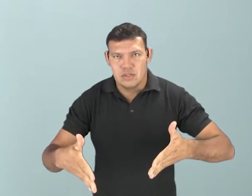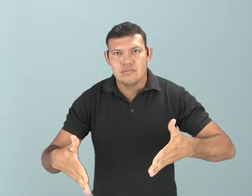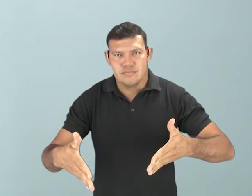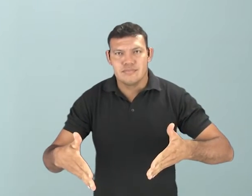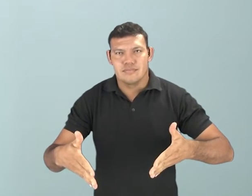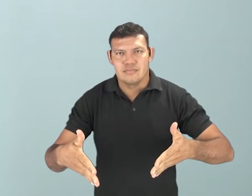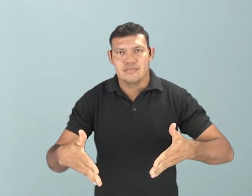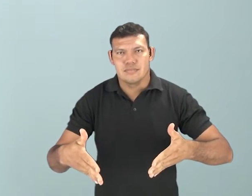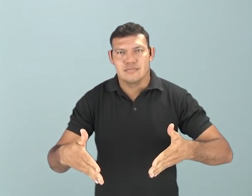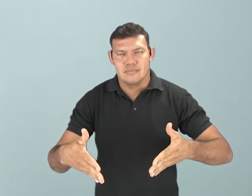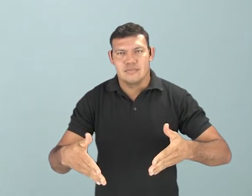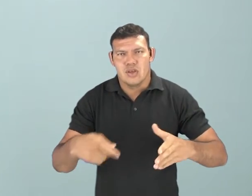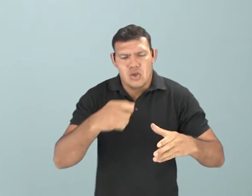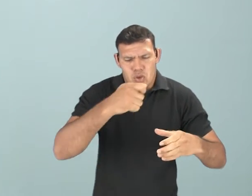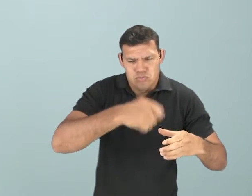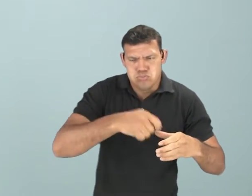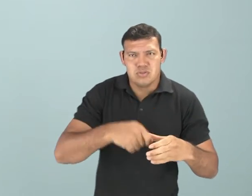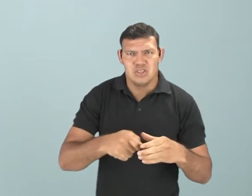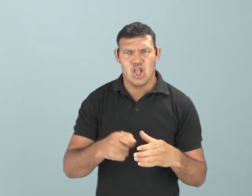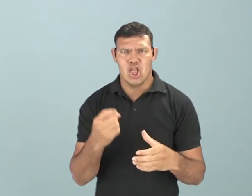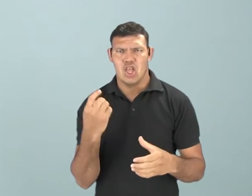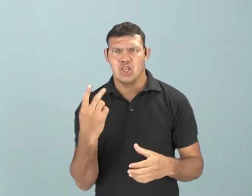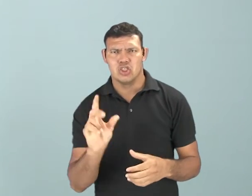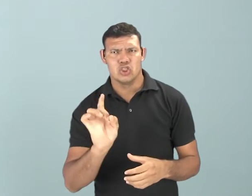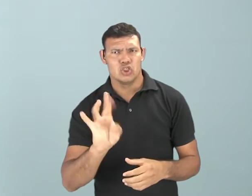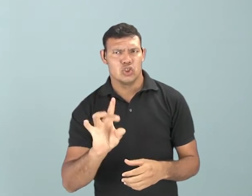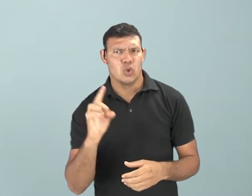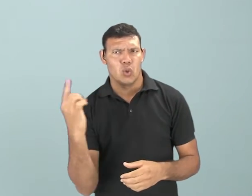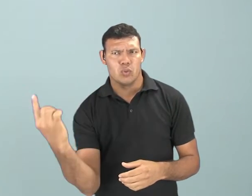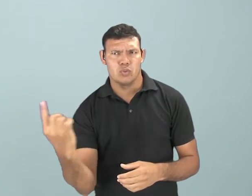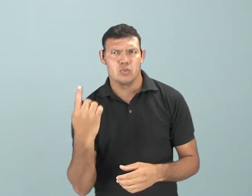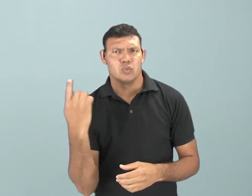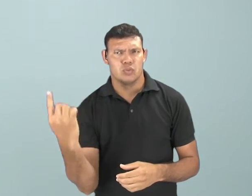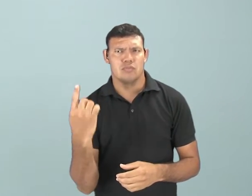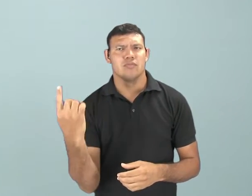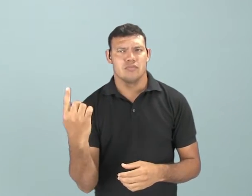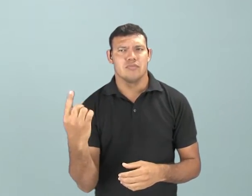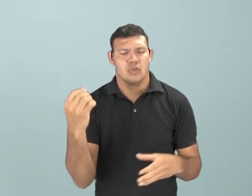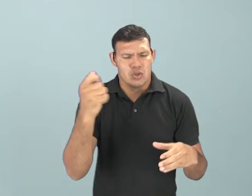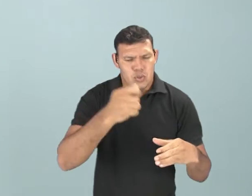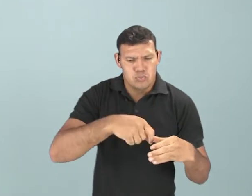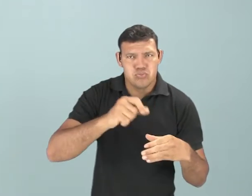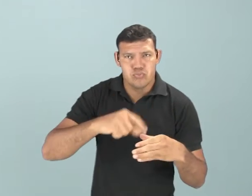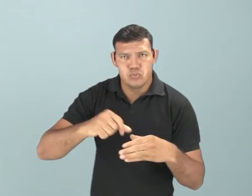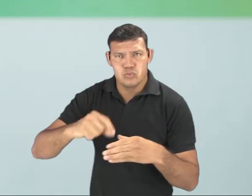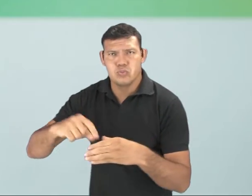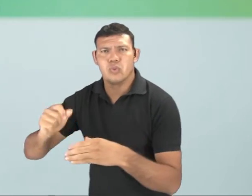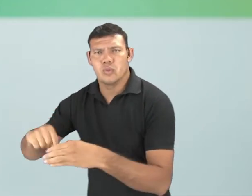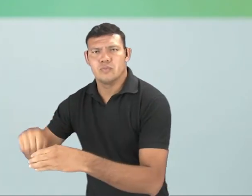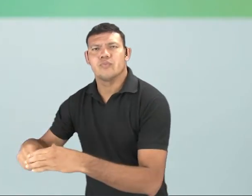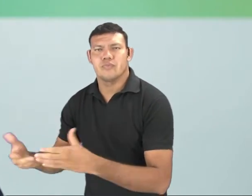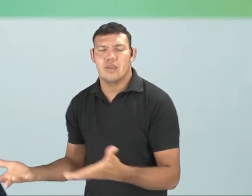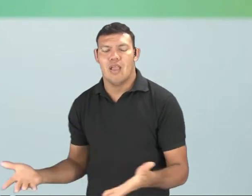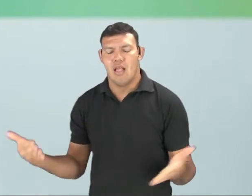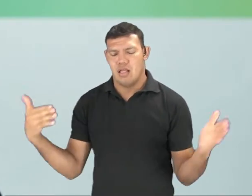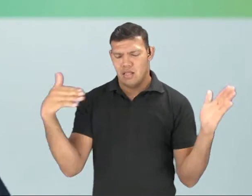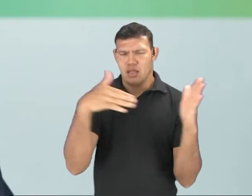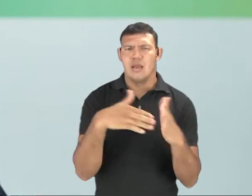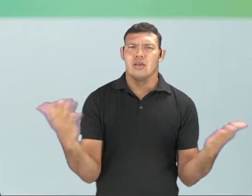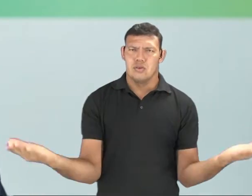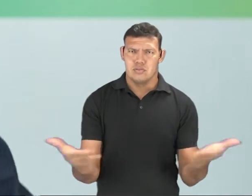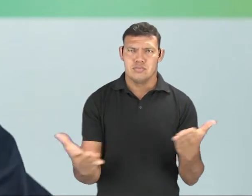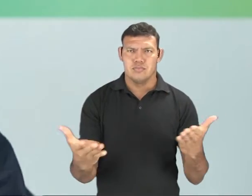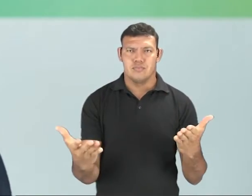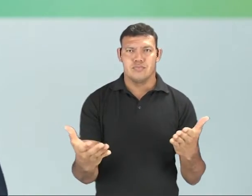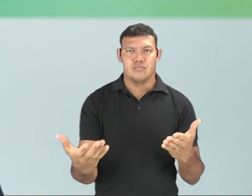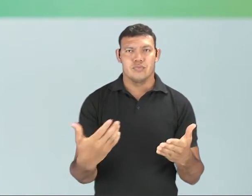produção de um tipo de cultivo. Por sinal, isso é uma herança que ficou para nós ainda. Até os dias atuais, as culturas